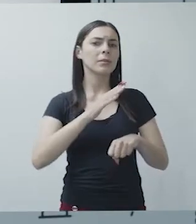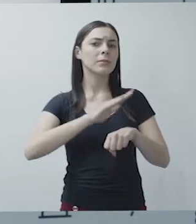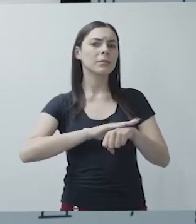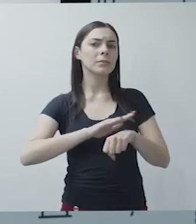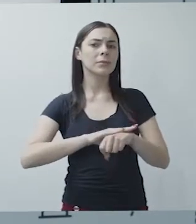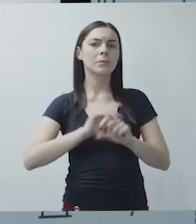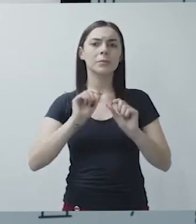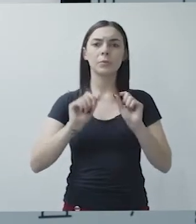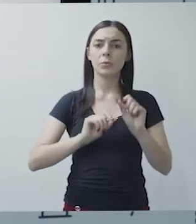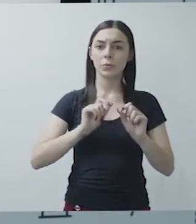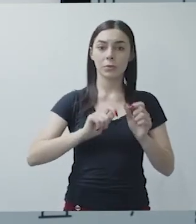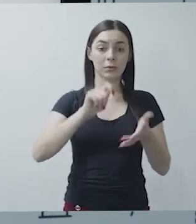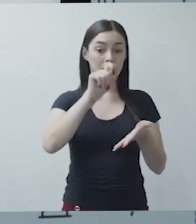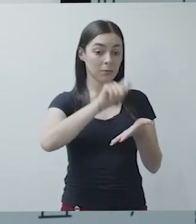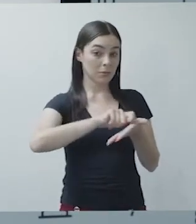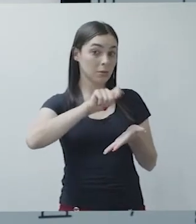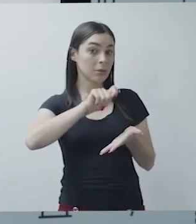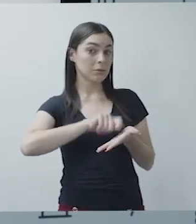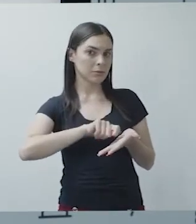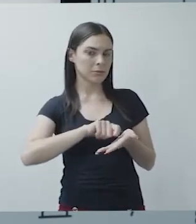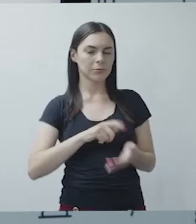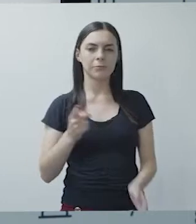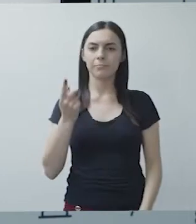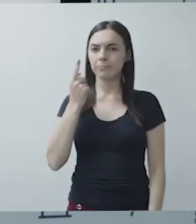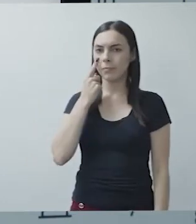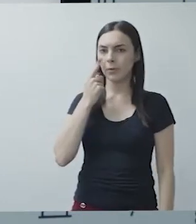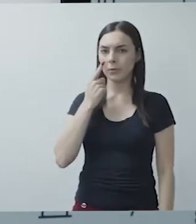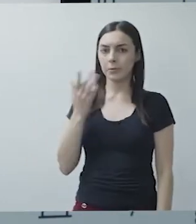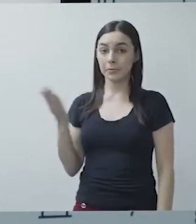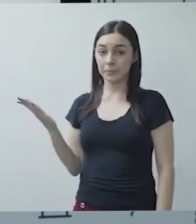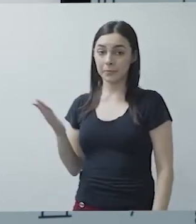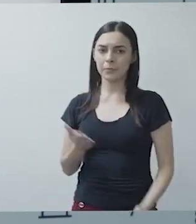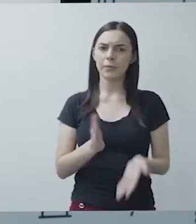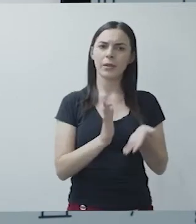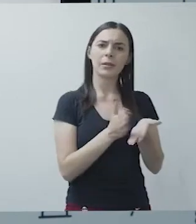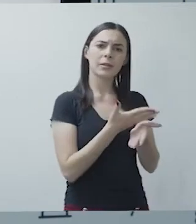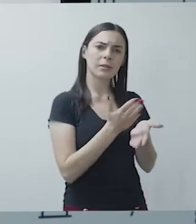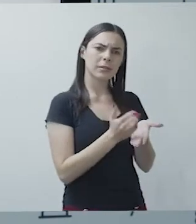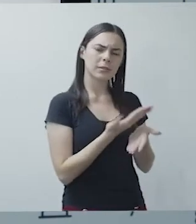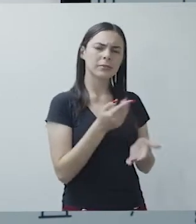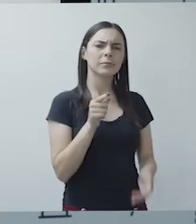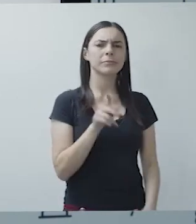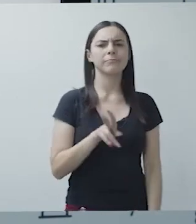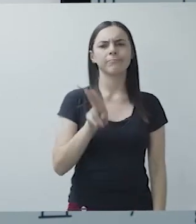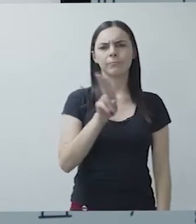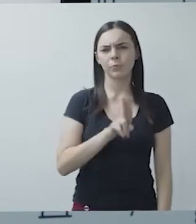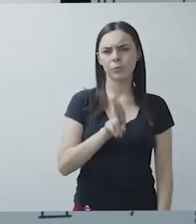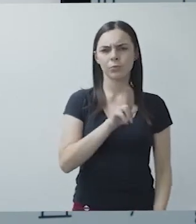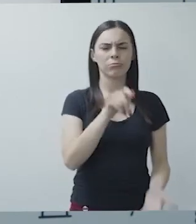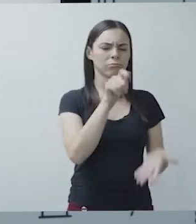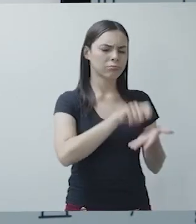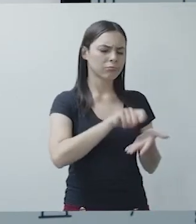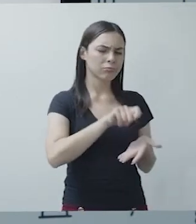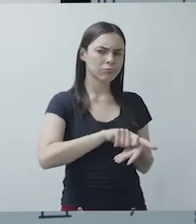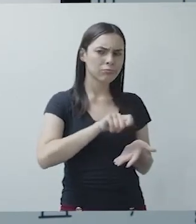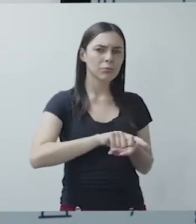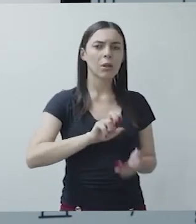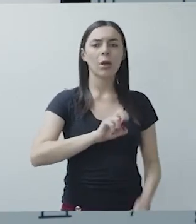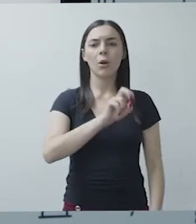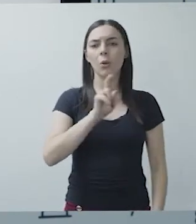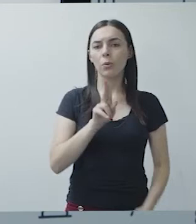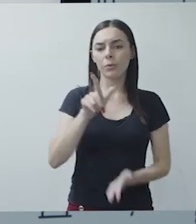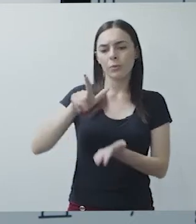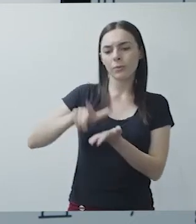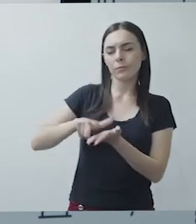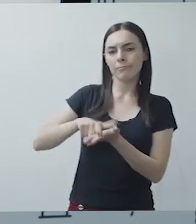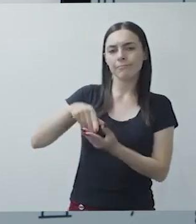do registro, ok? Olha lá. No seu caderno, tá, que você já faz o seu registro, ou em uma folha